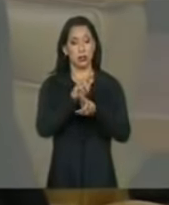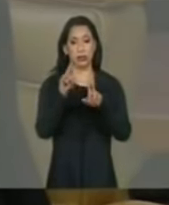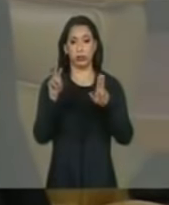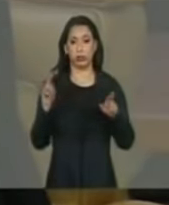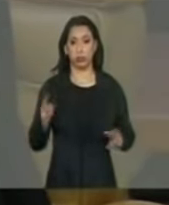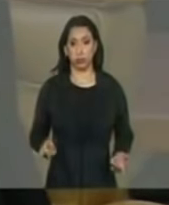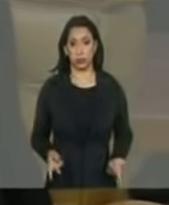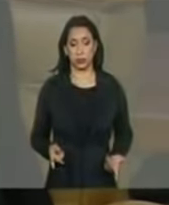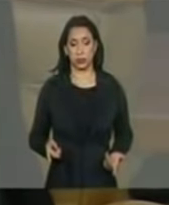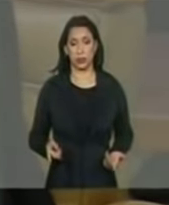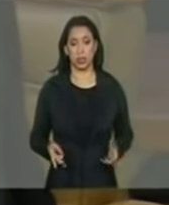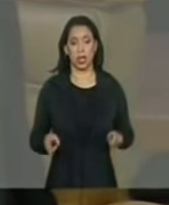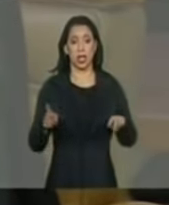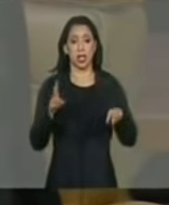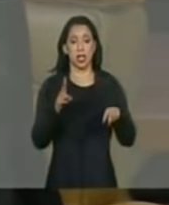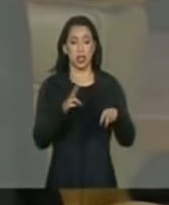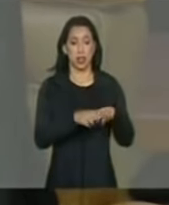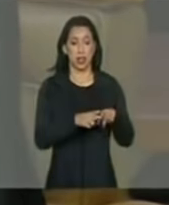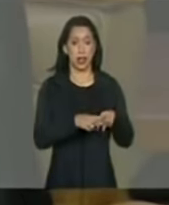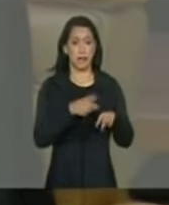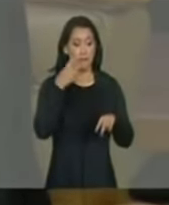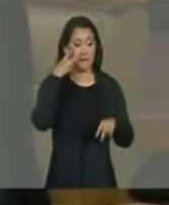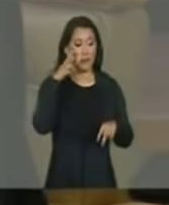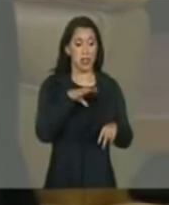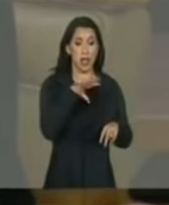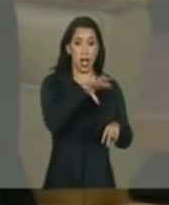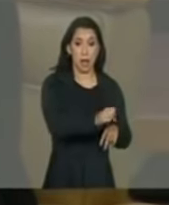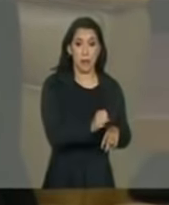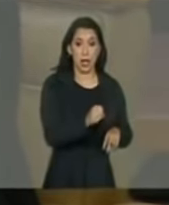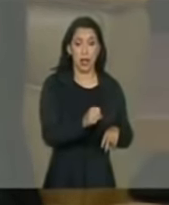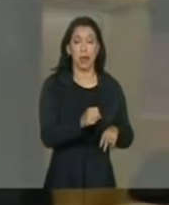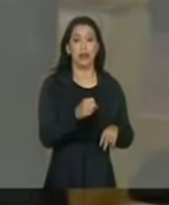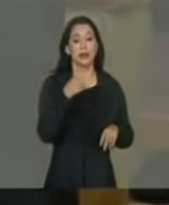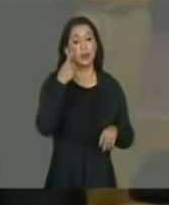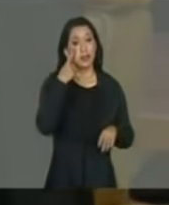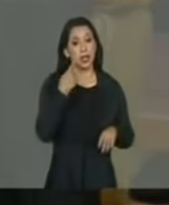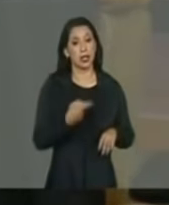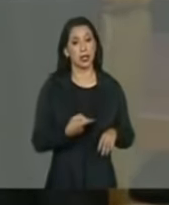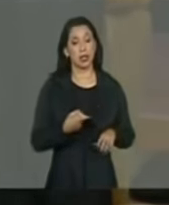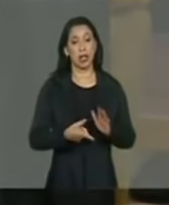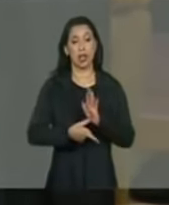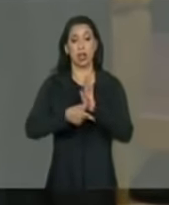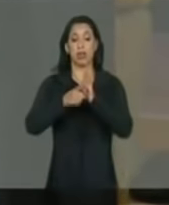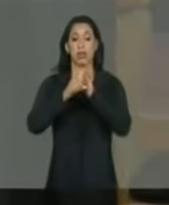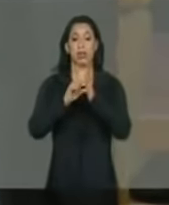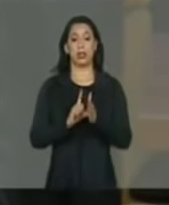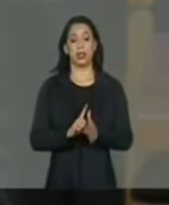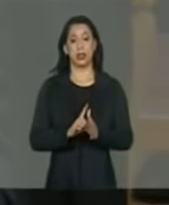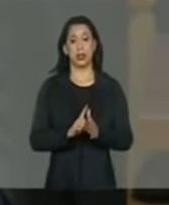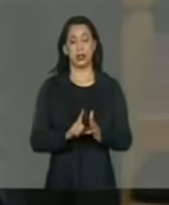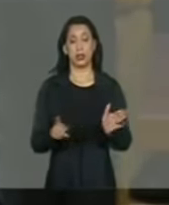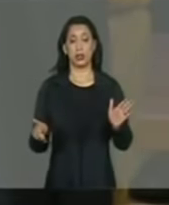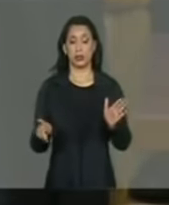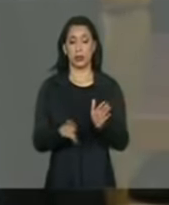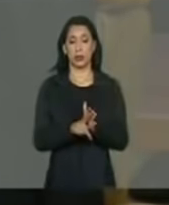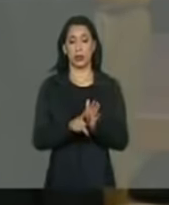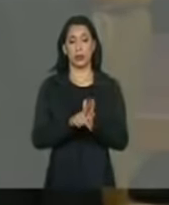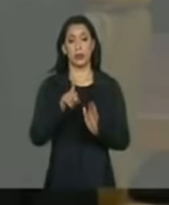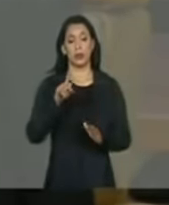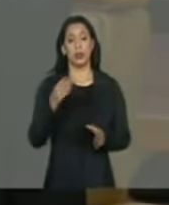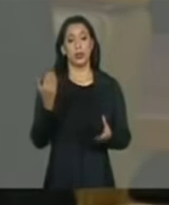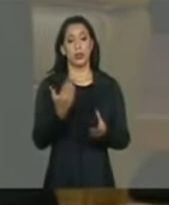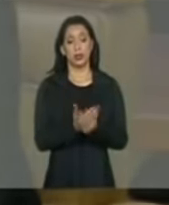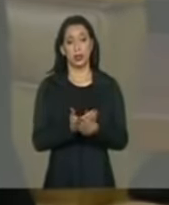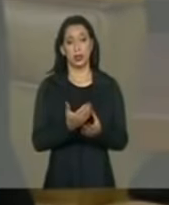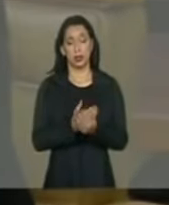o índice da prisão em flagrante se ocorre na verdade é até antes da instauração do próprio inquérito policial